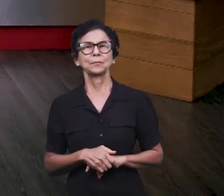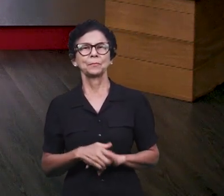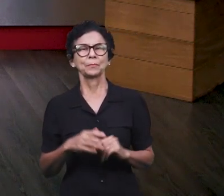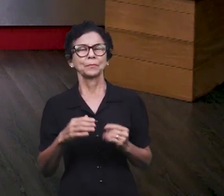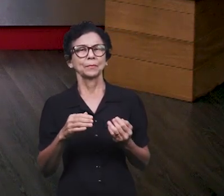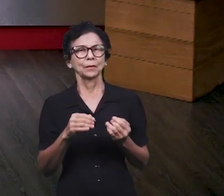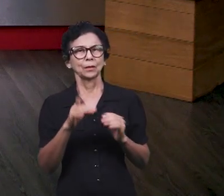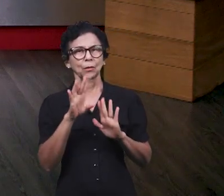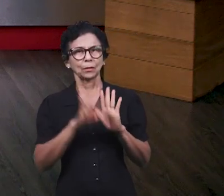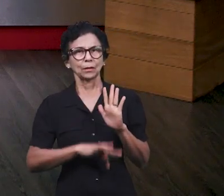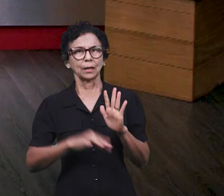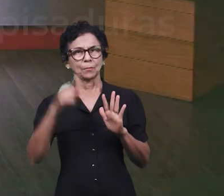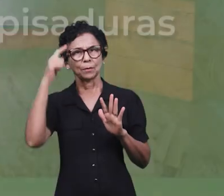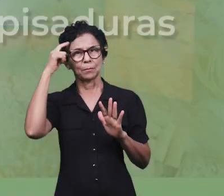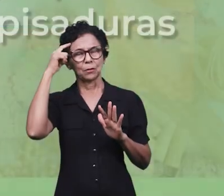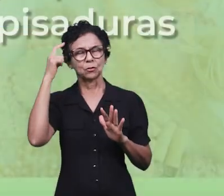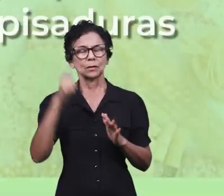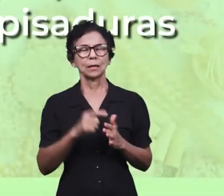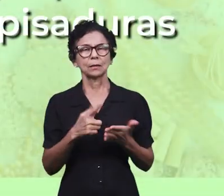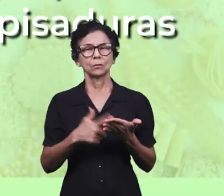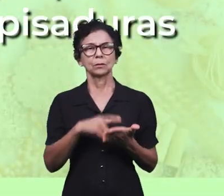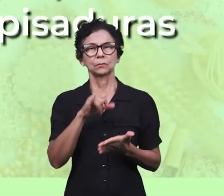53, 4 e 5, que vai nos dizer: